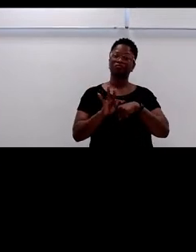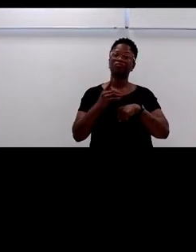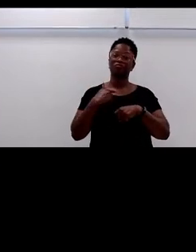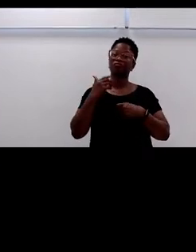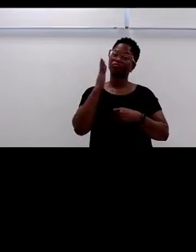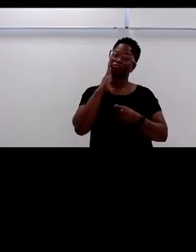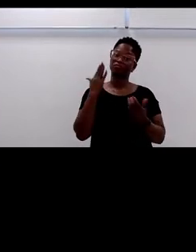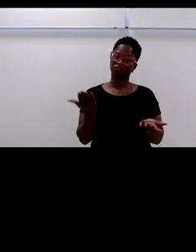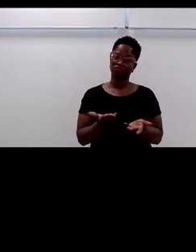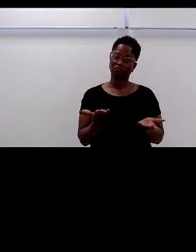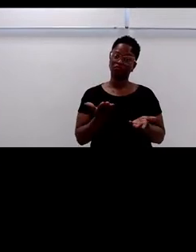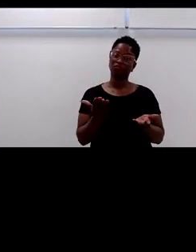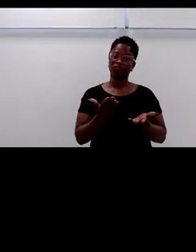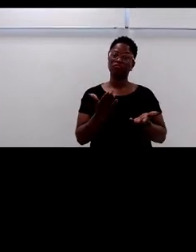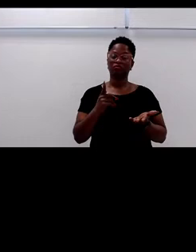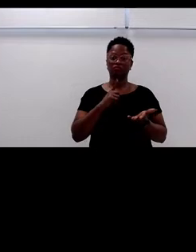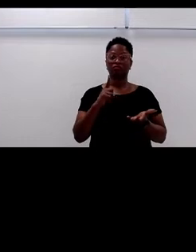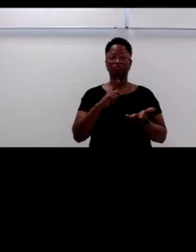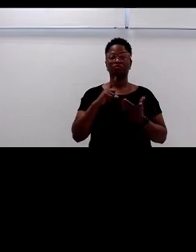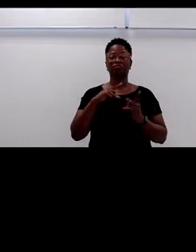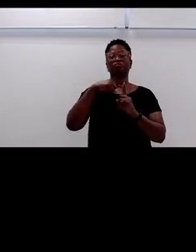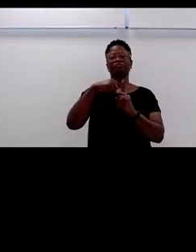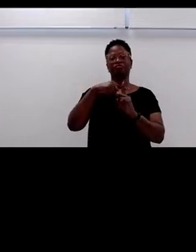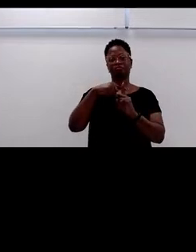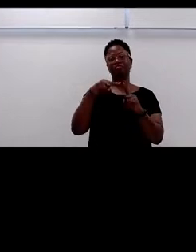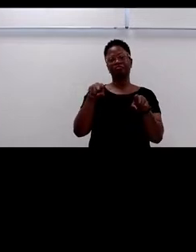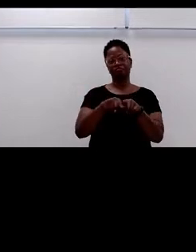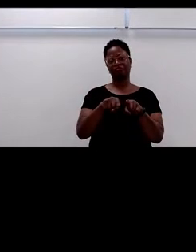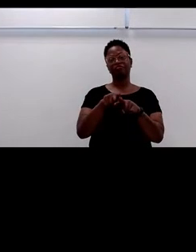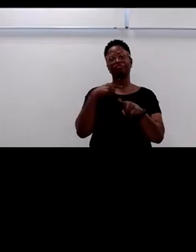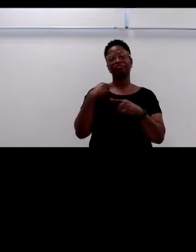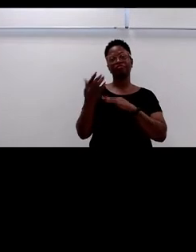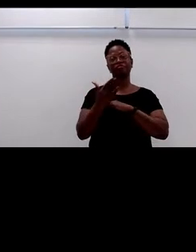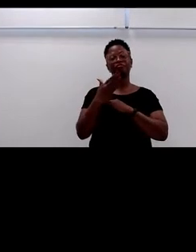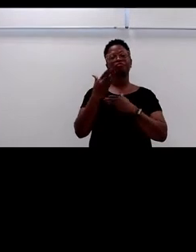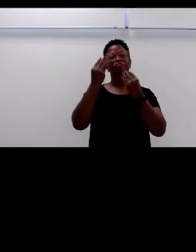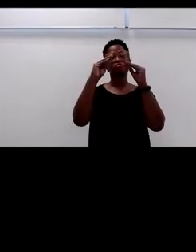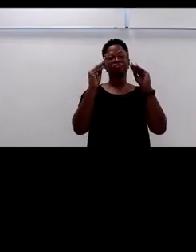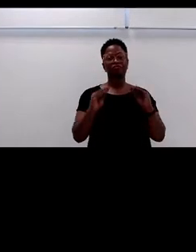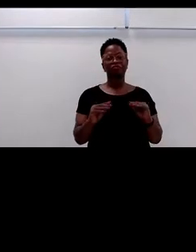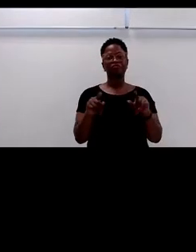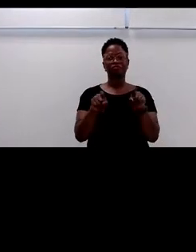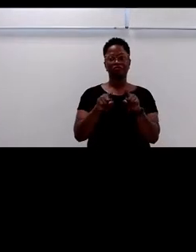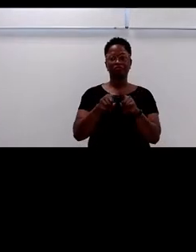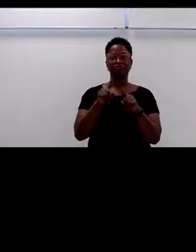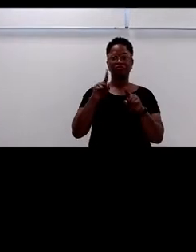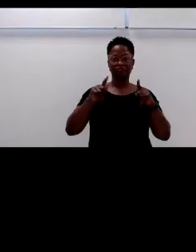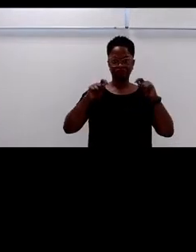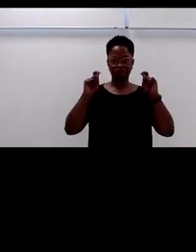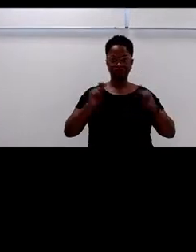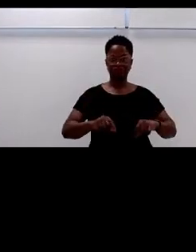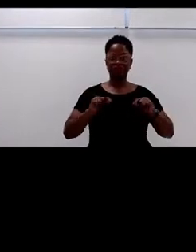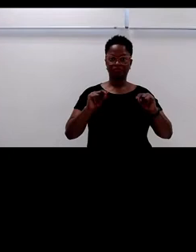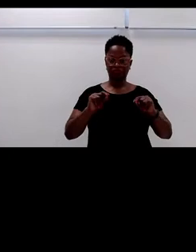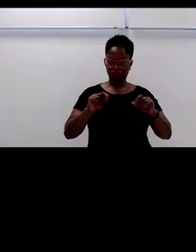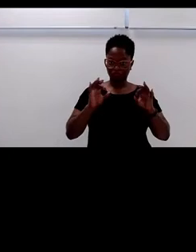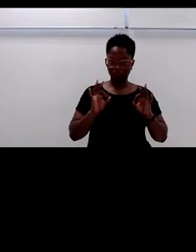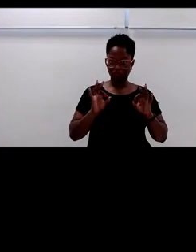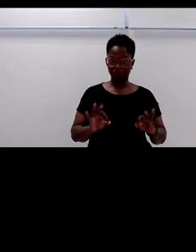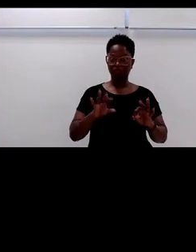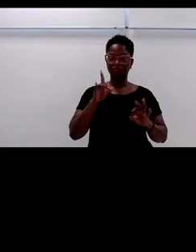hoje, e compositivo, a parte compositiva também. Ele que me ajudou em boa parte nessa composição a acertar o que